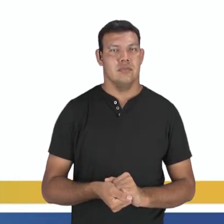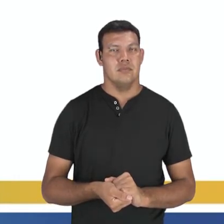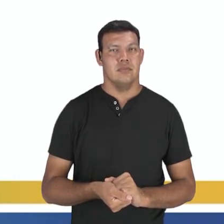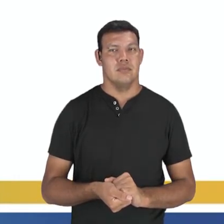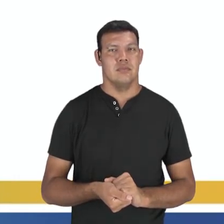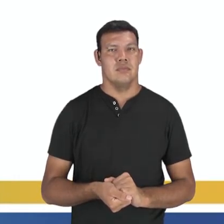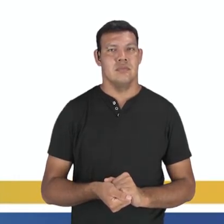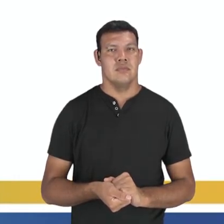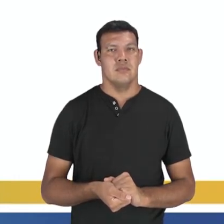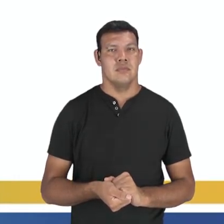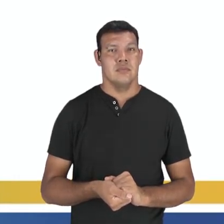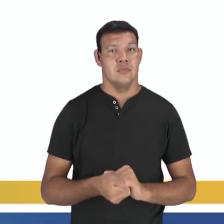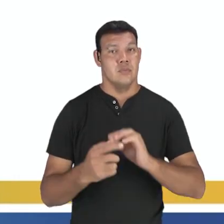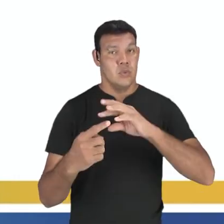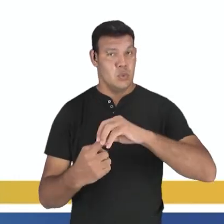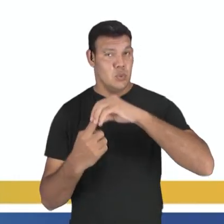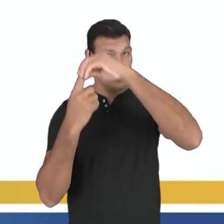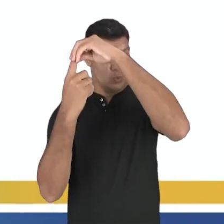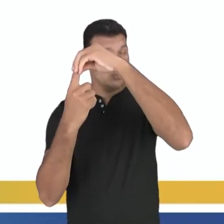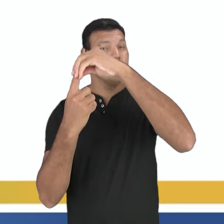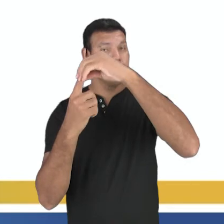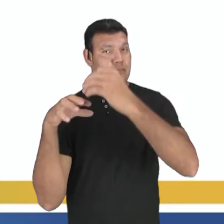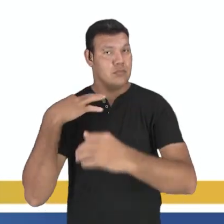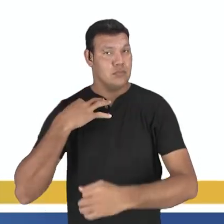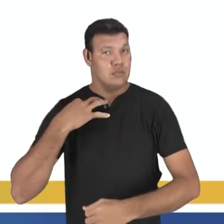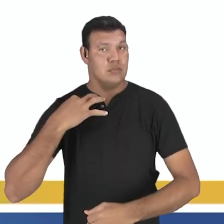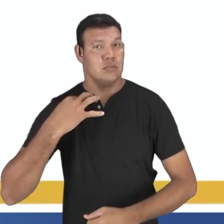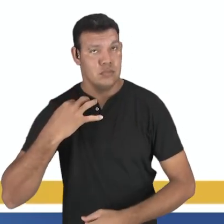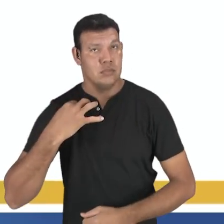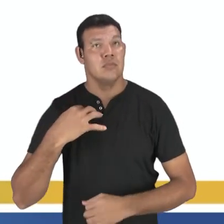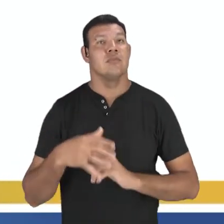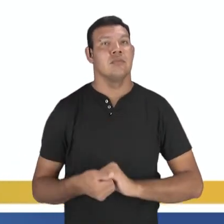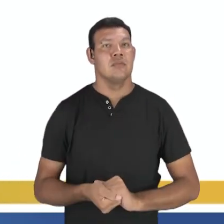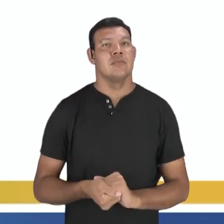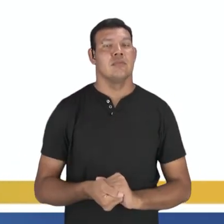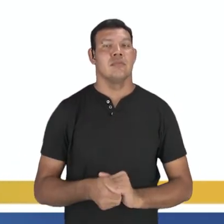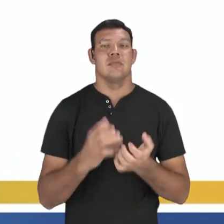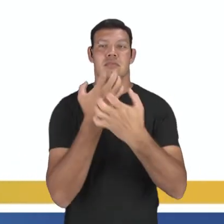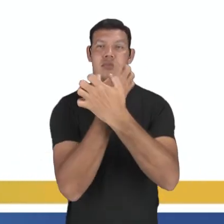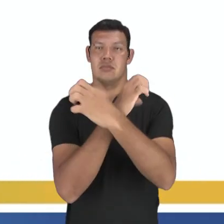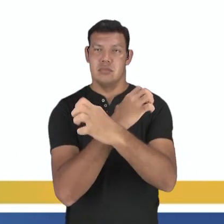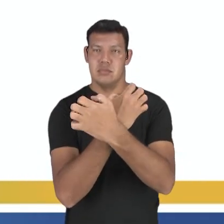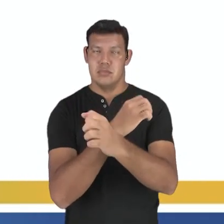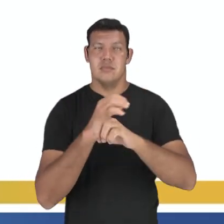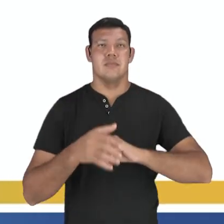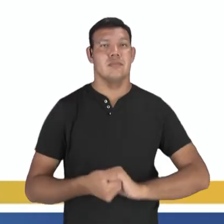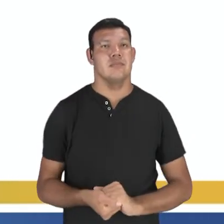Nesse caso, o único que apresenta contração voluntária vai ser aí o estriado esquelético.